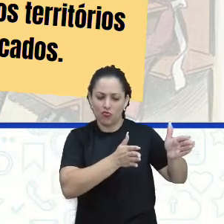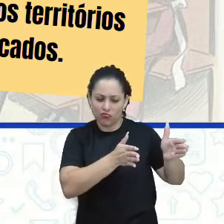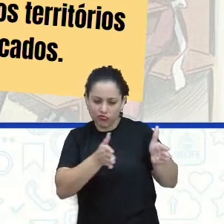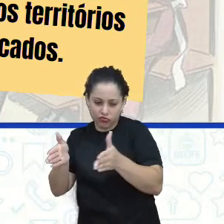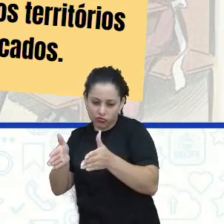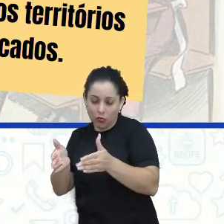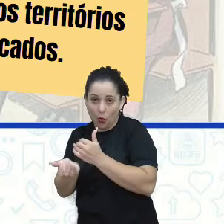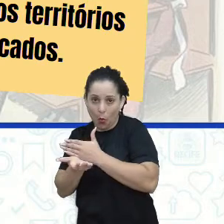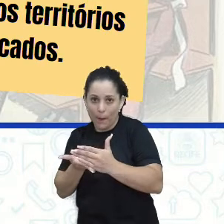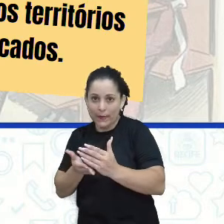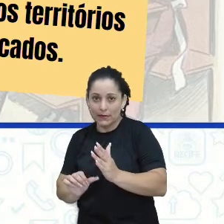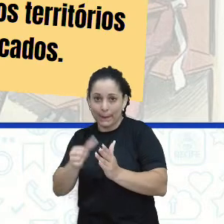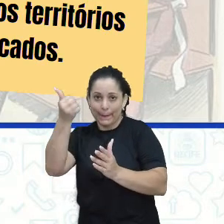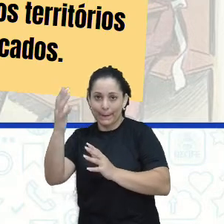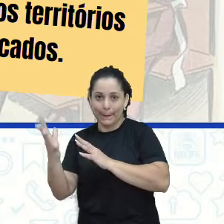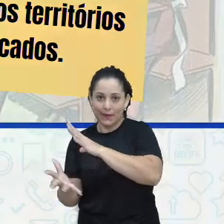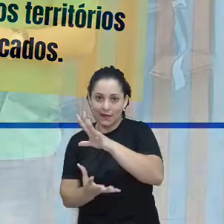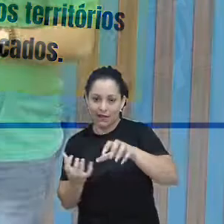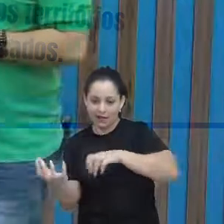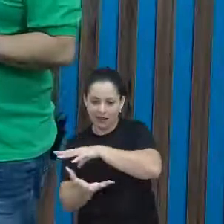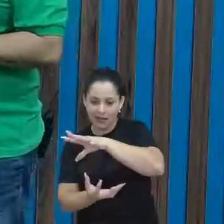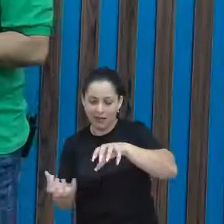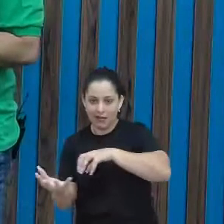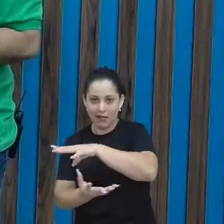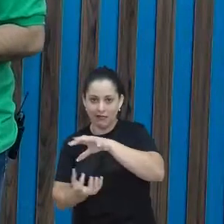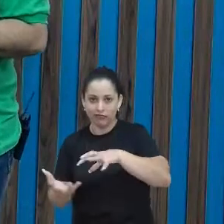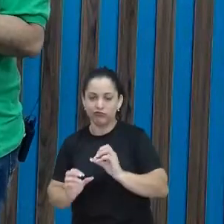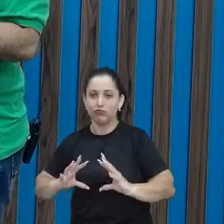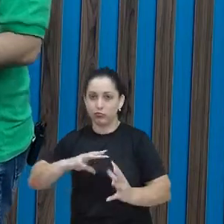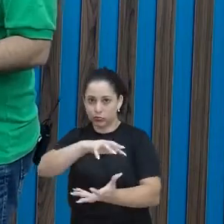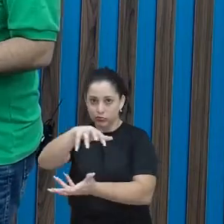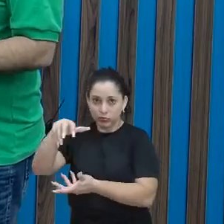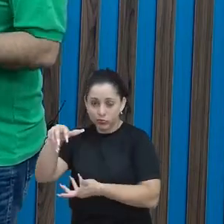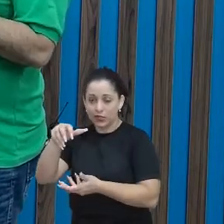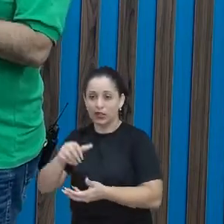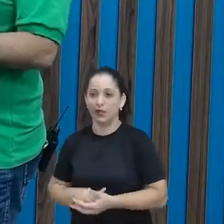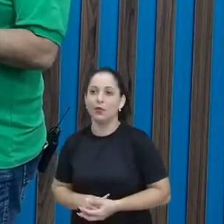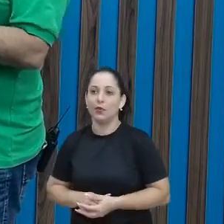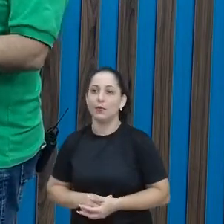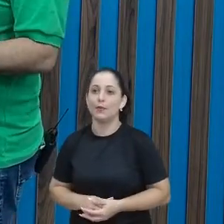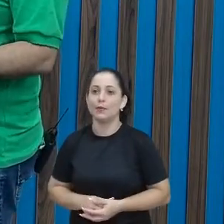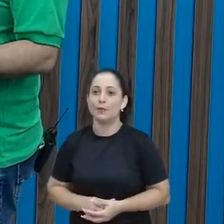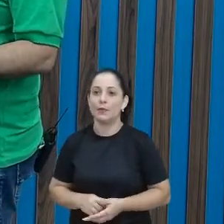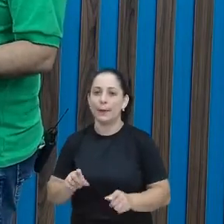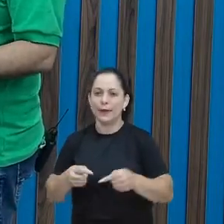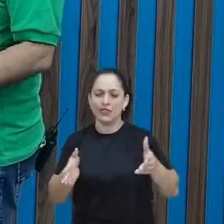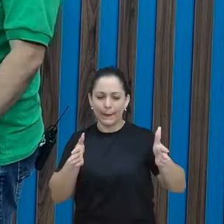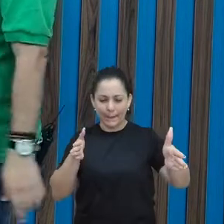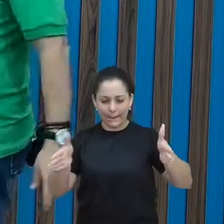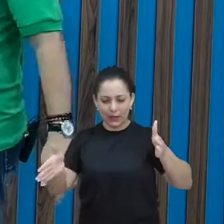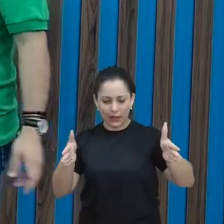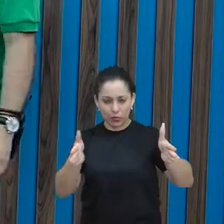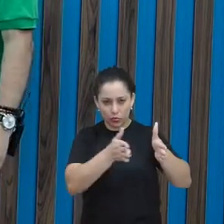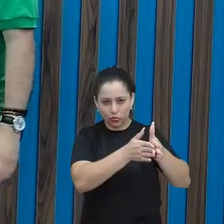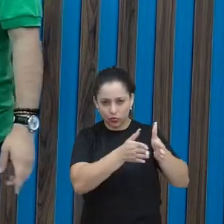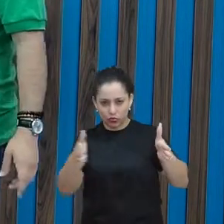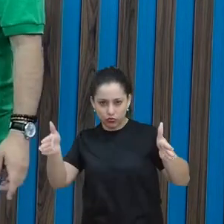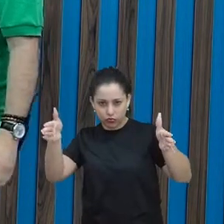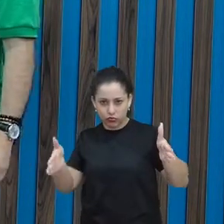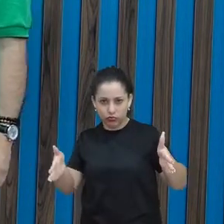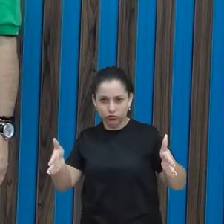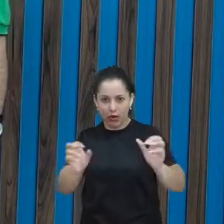Mundial, né? Que é um tema que a gente vai trabalhar em outras aulas. Embora essa datação não seja muito bem definida. O que a gente